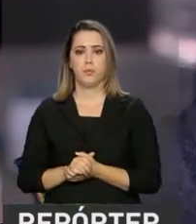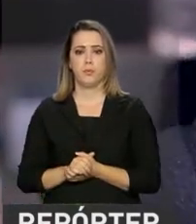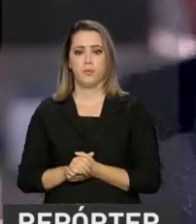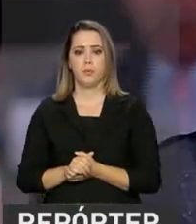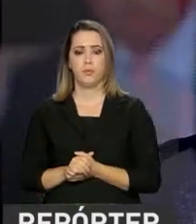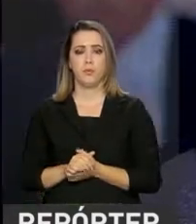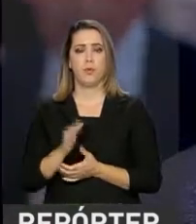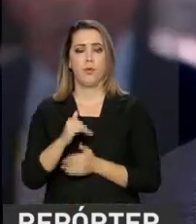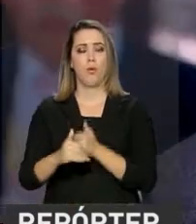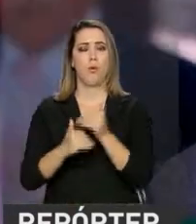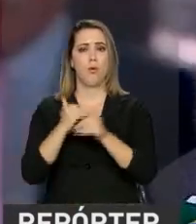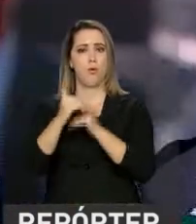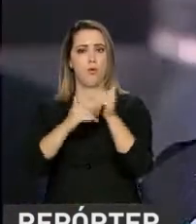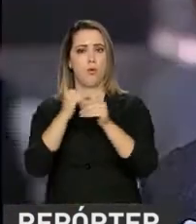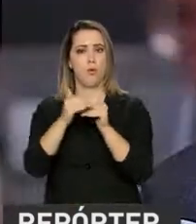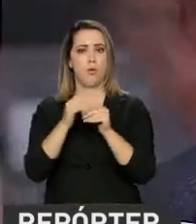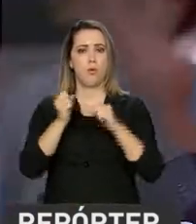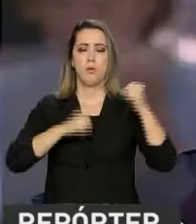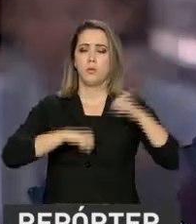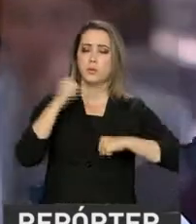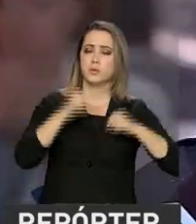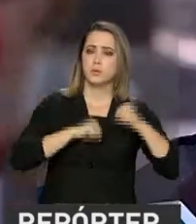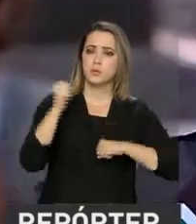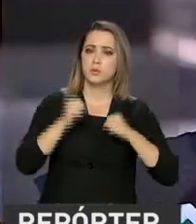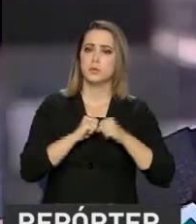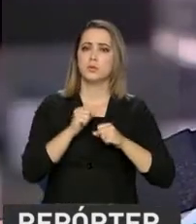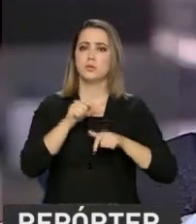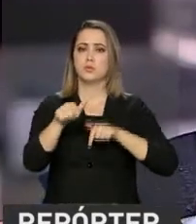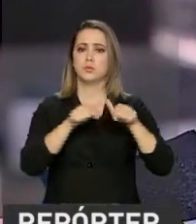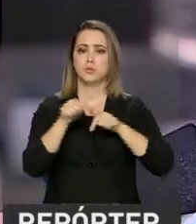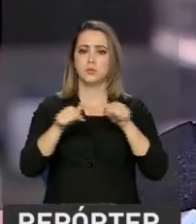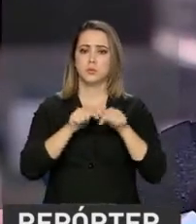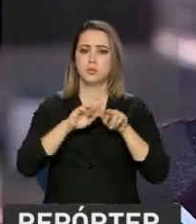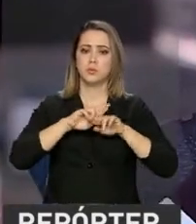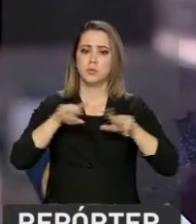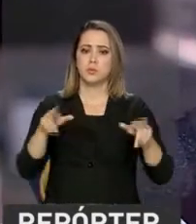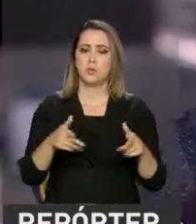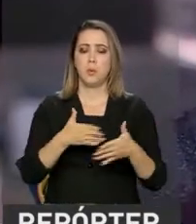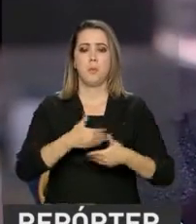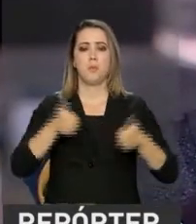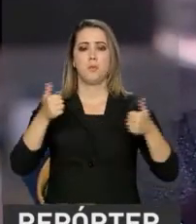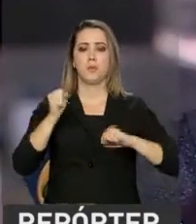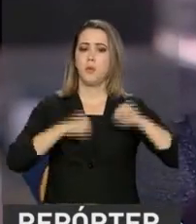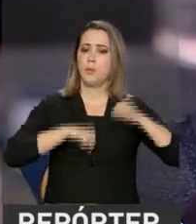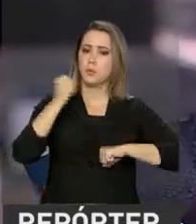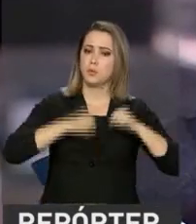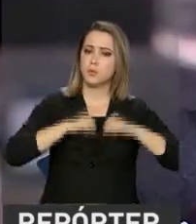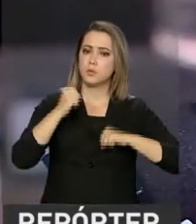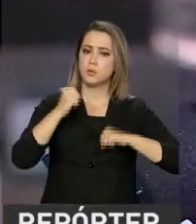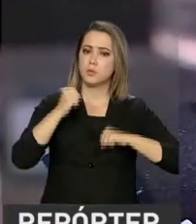o aumento da produtividade dos trabalhadores em geral, visando aumentar a produção, nível de riqueza, etc.